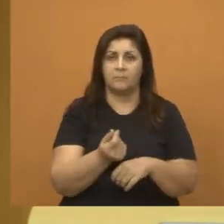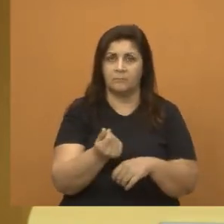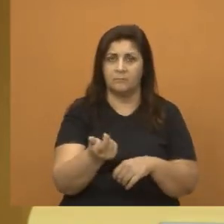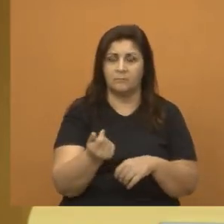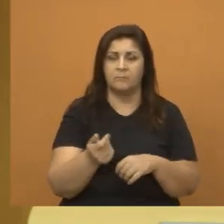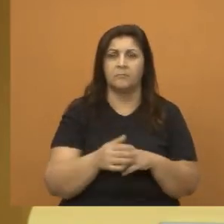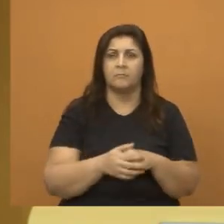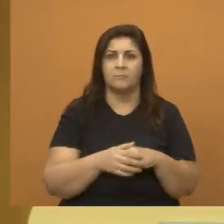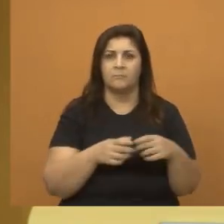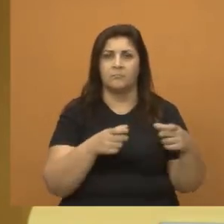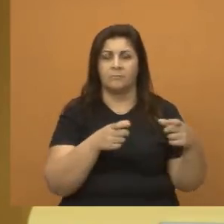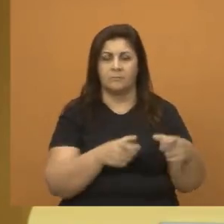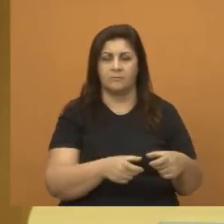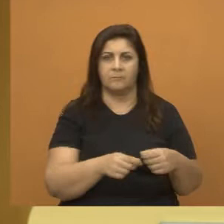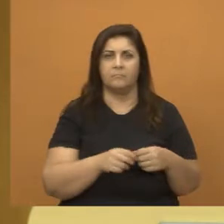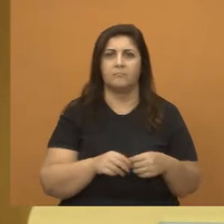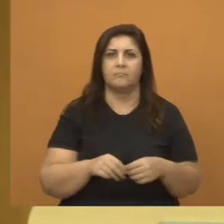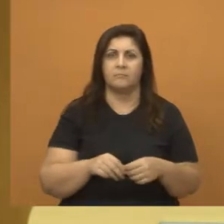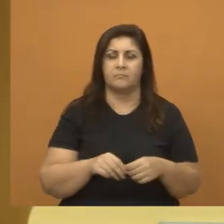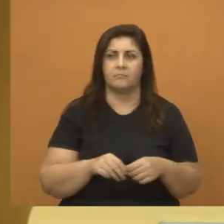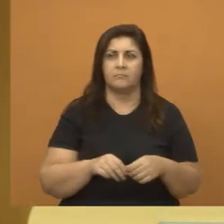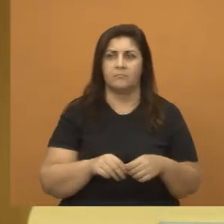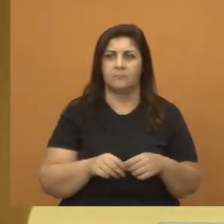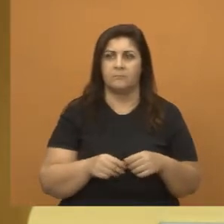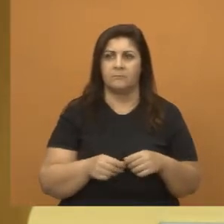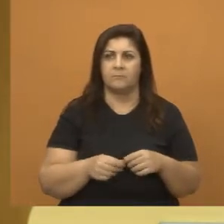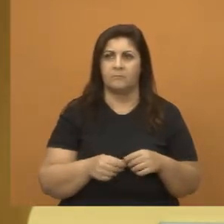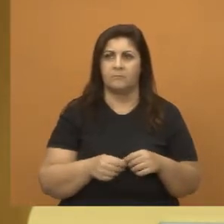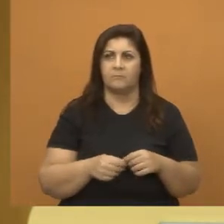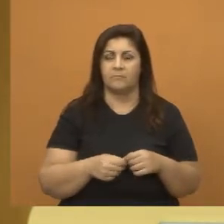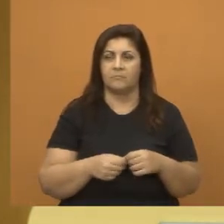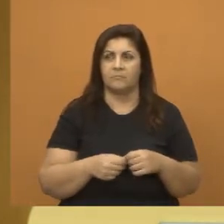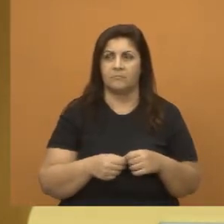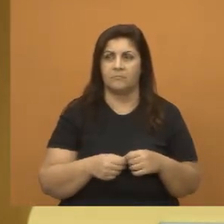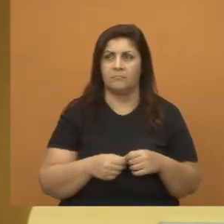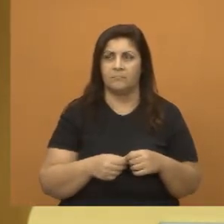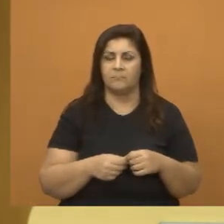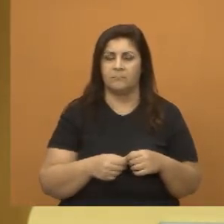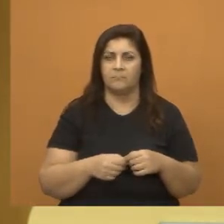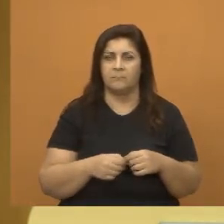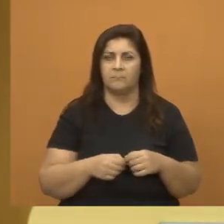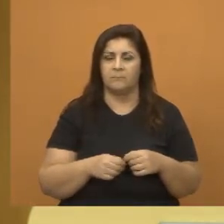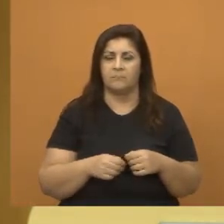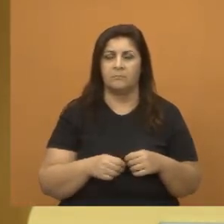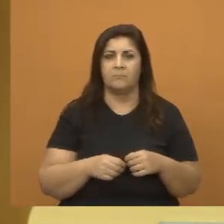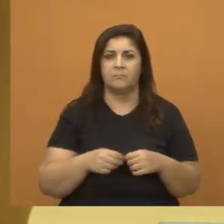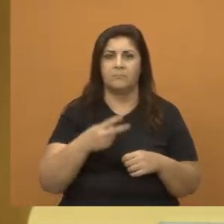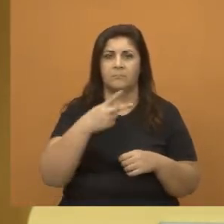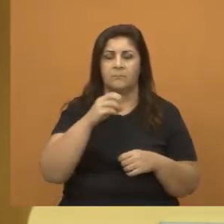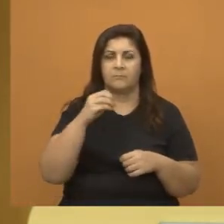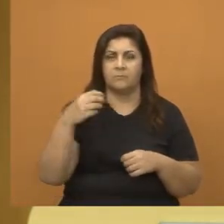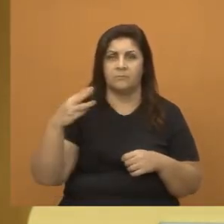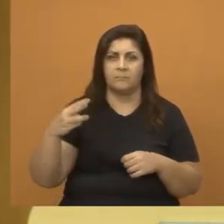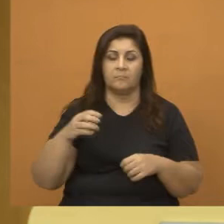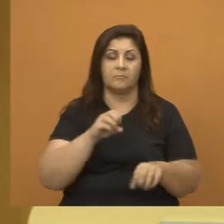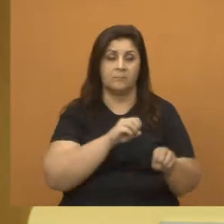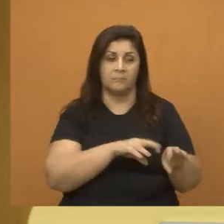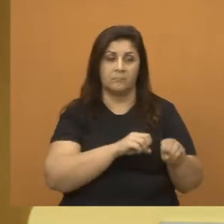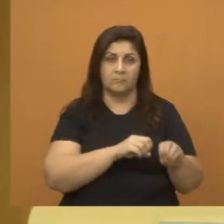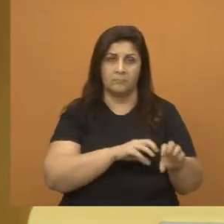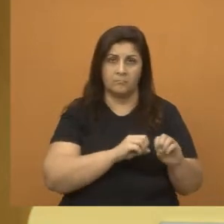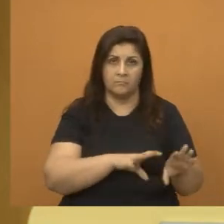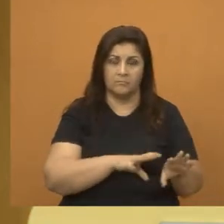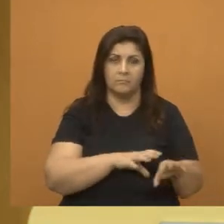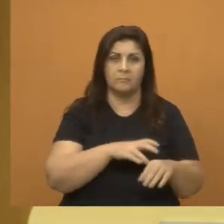e apoio 51º bis ao tom altamira 2003 instrutor e curso de formação de